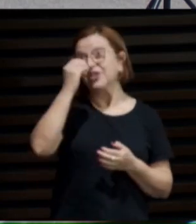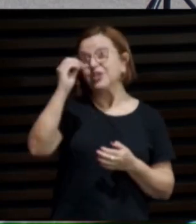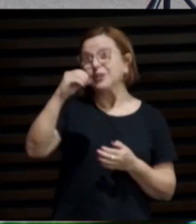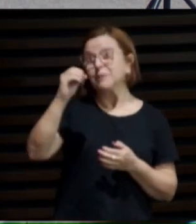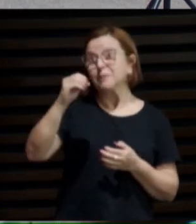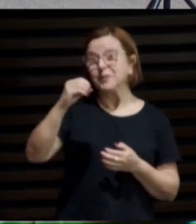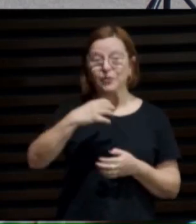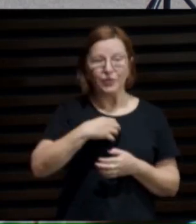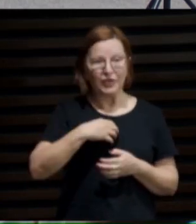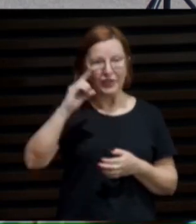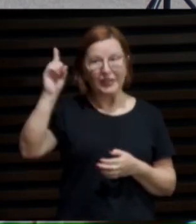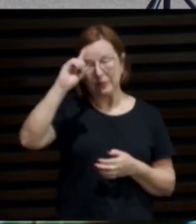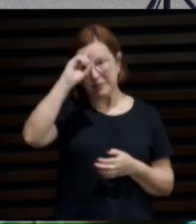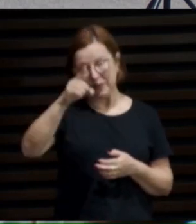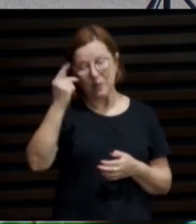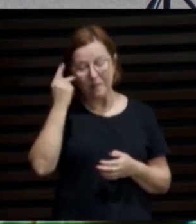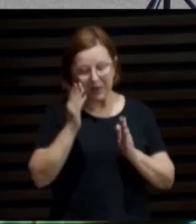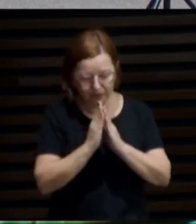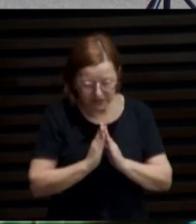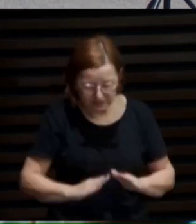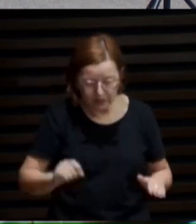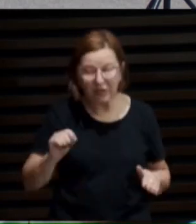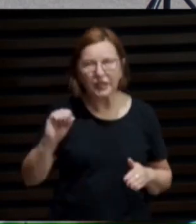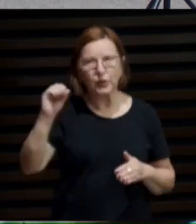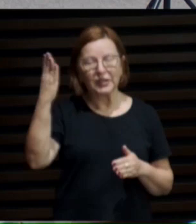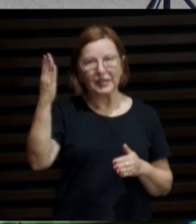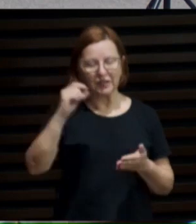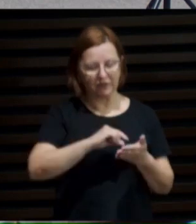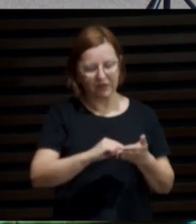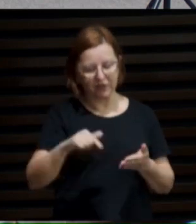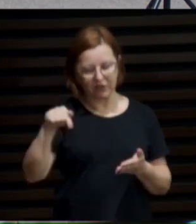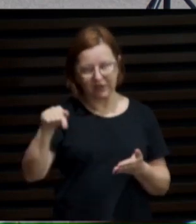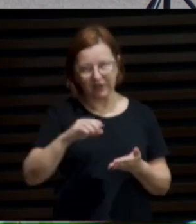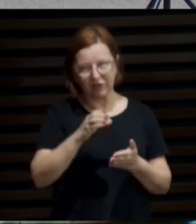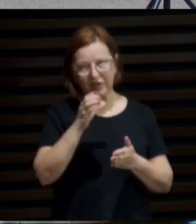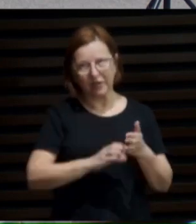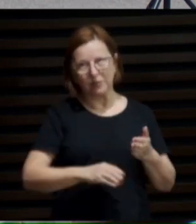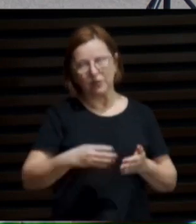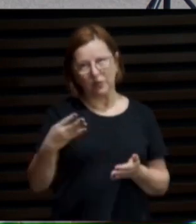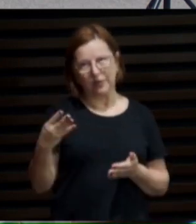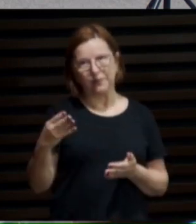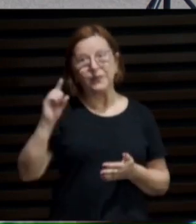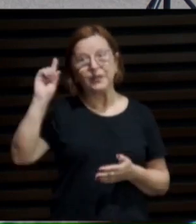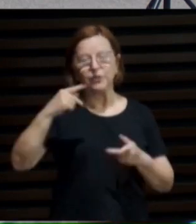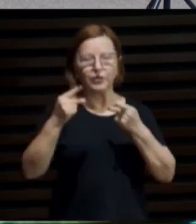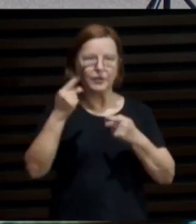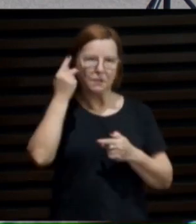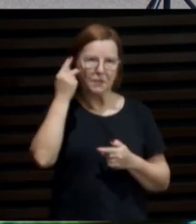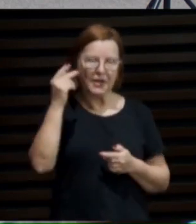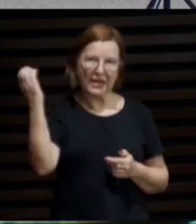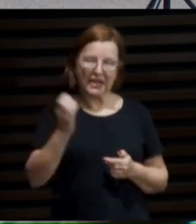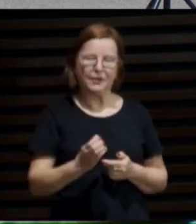adoração. E aí o que acontece? Lá no versículo 7 do capítulo 4, Deus diz para